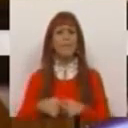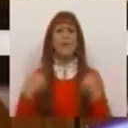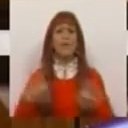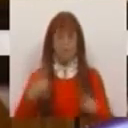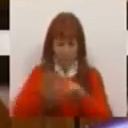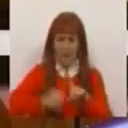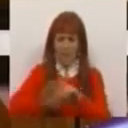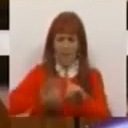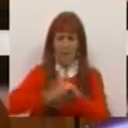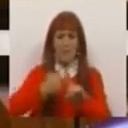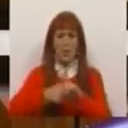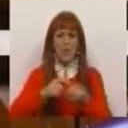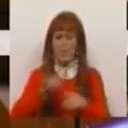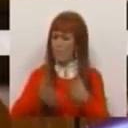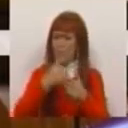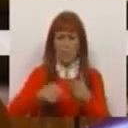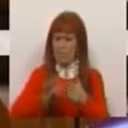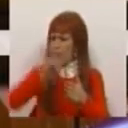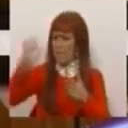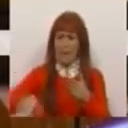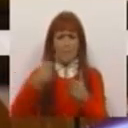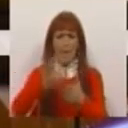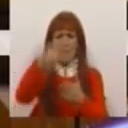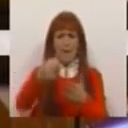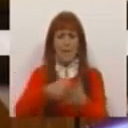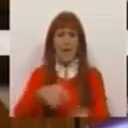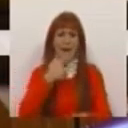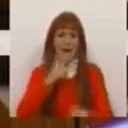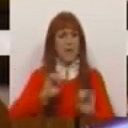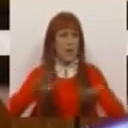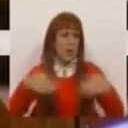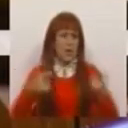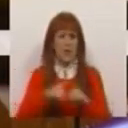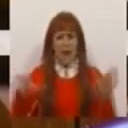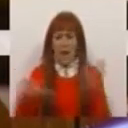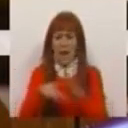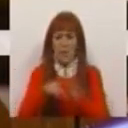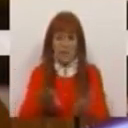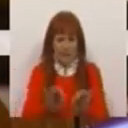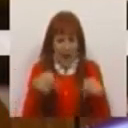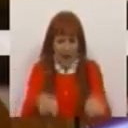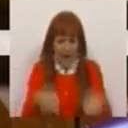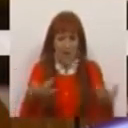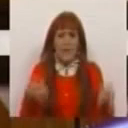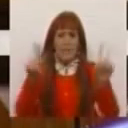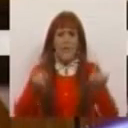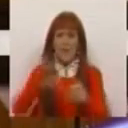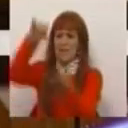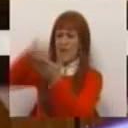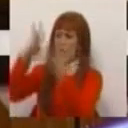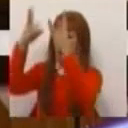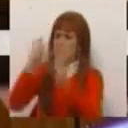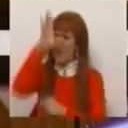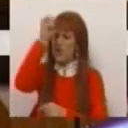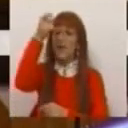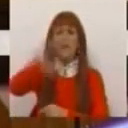tem batido para a revogação da propina. Não só com iniciativas legislativas como esta, mas também em sede do